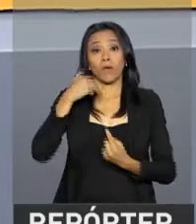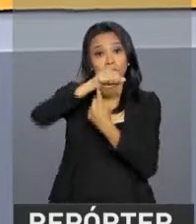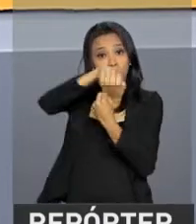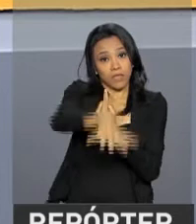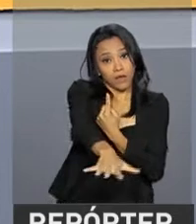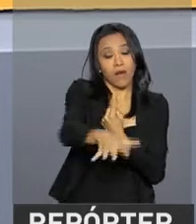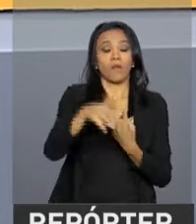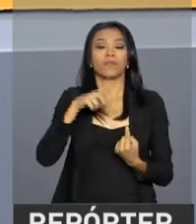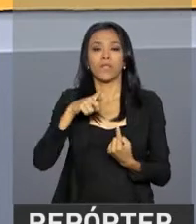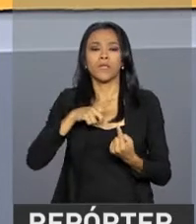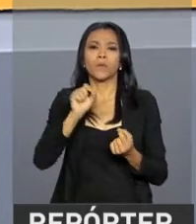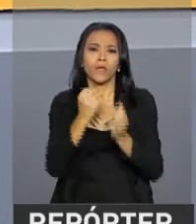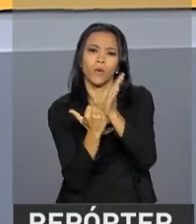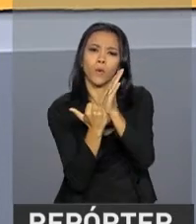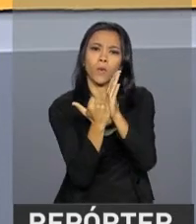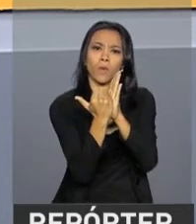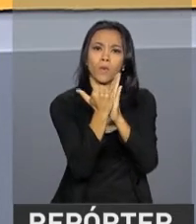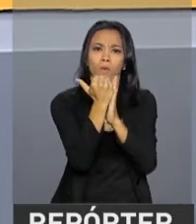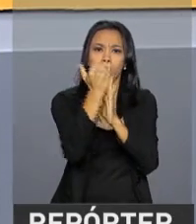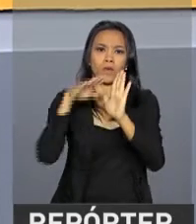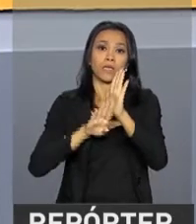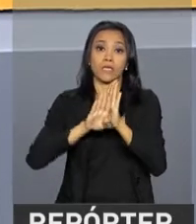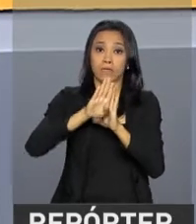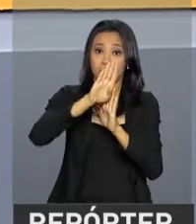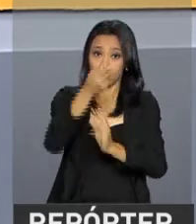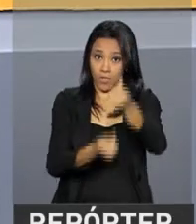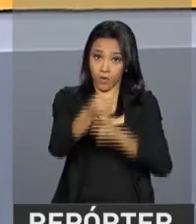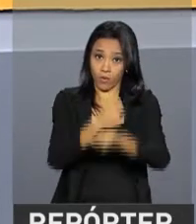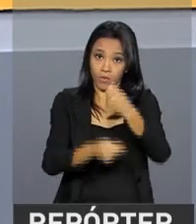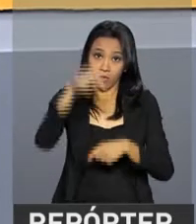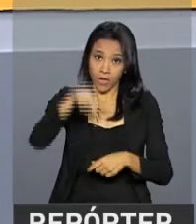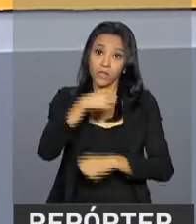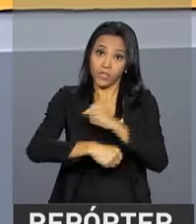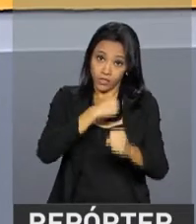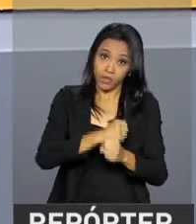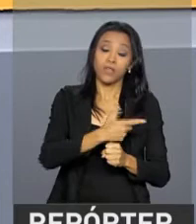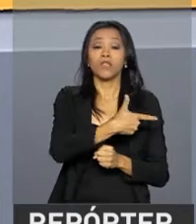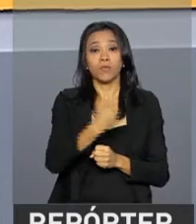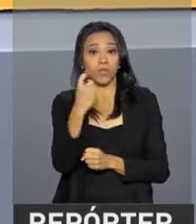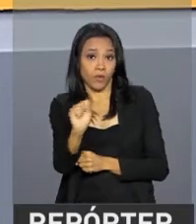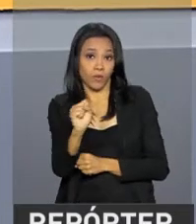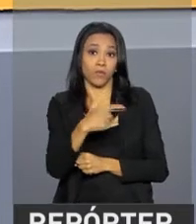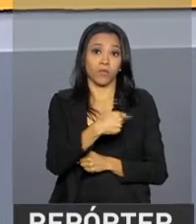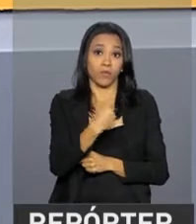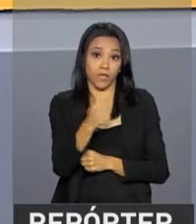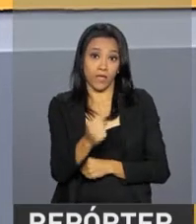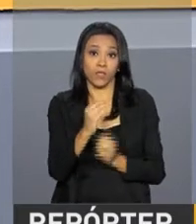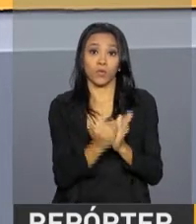para cima a previsão de crescimento da economia para este ano e também para 2018. Para 2017, ela subiu